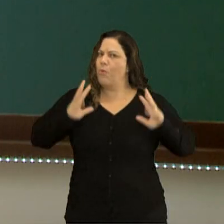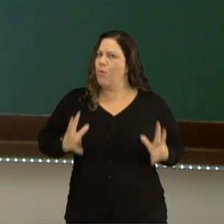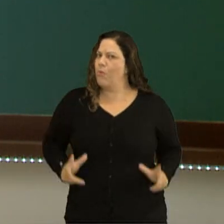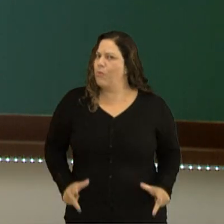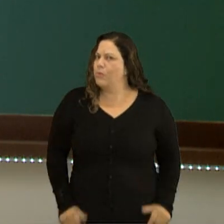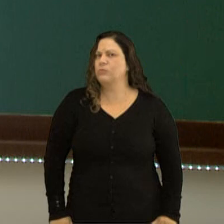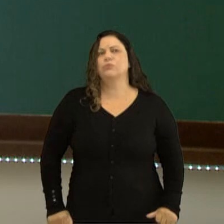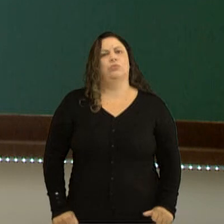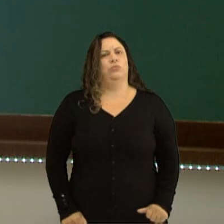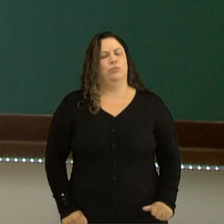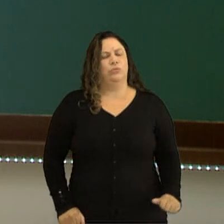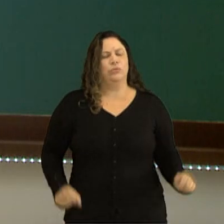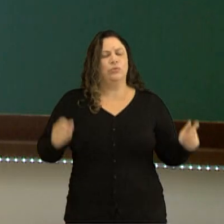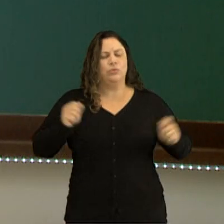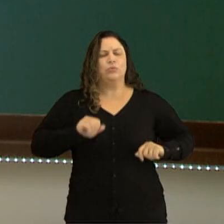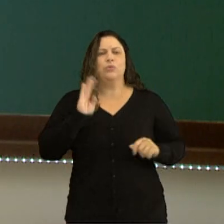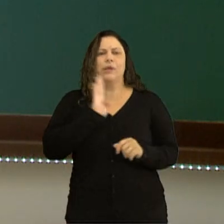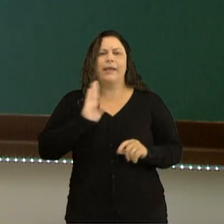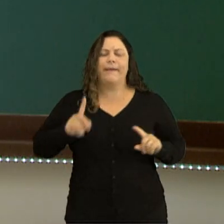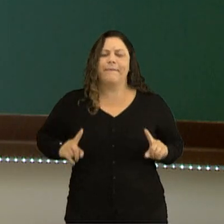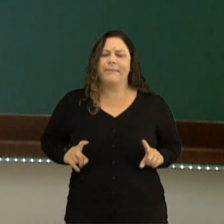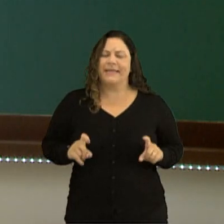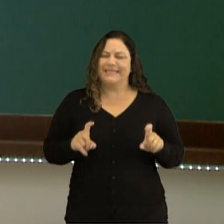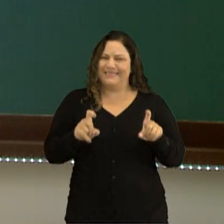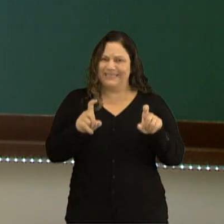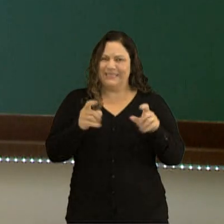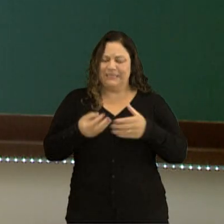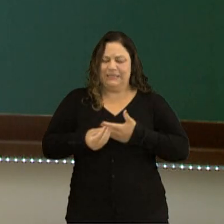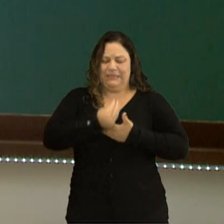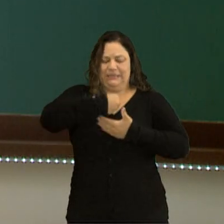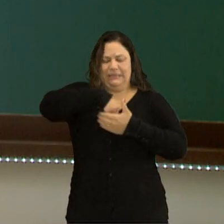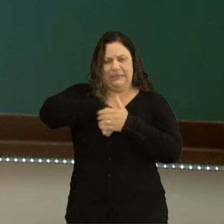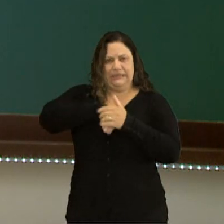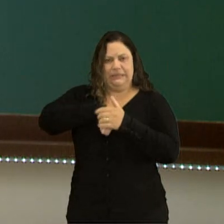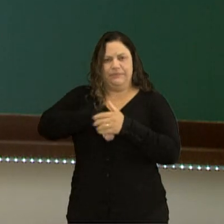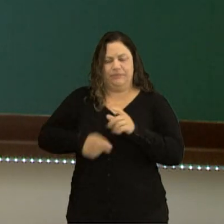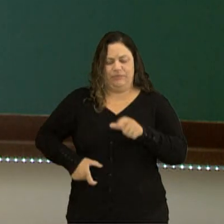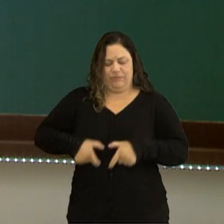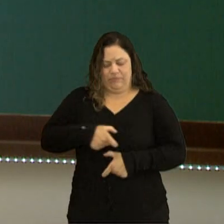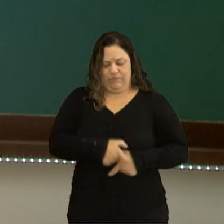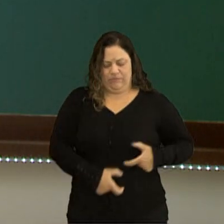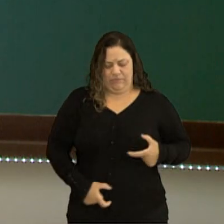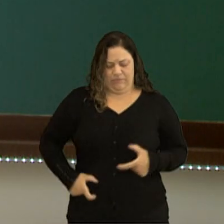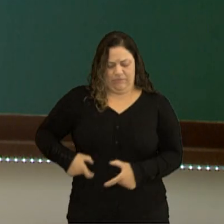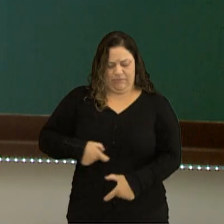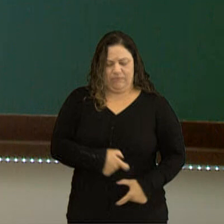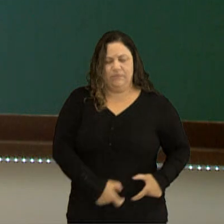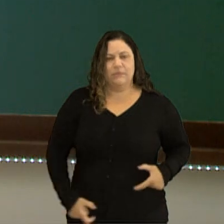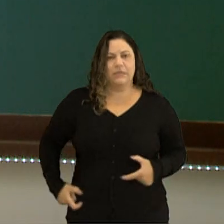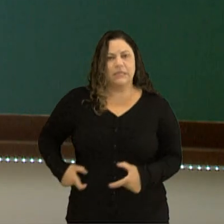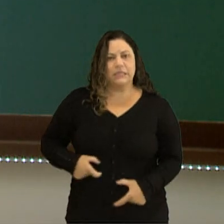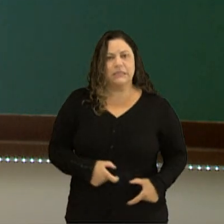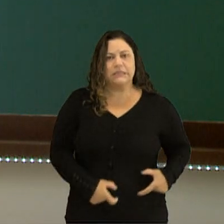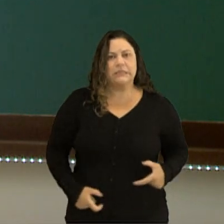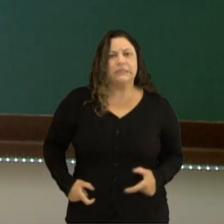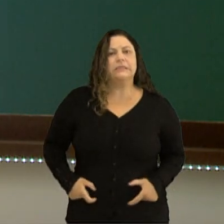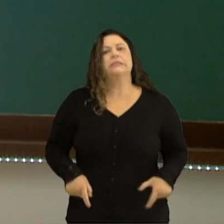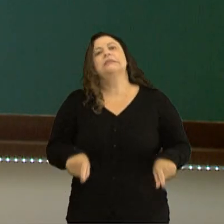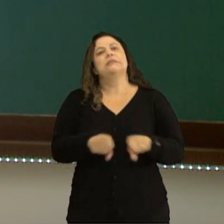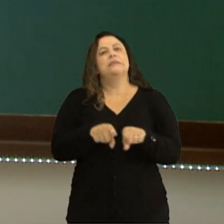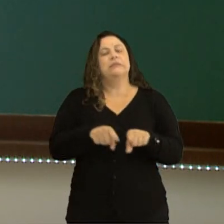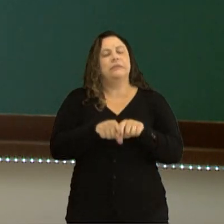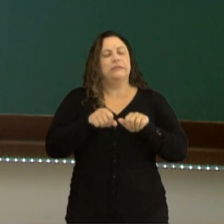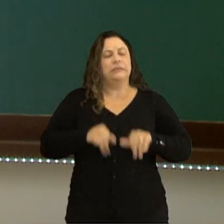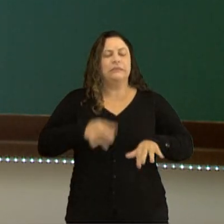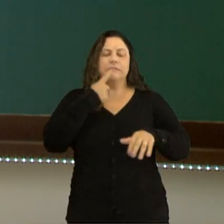corrente sanguínea, a bactéria atravessa o epitélio do intestino, tá? E é lançado para a corrente